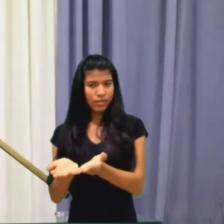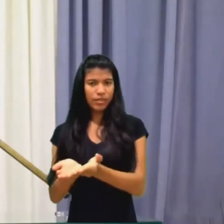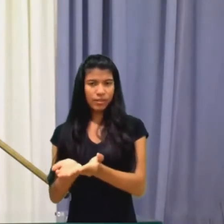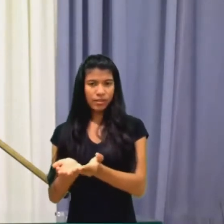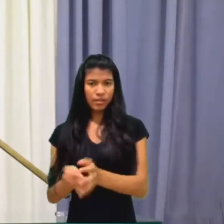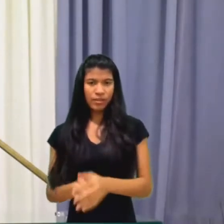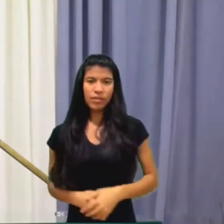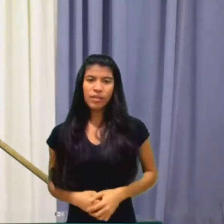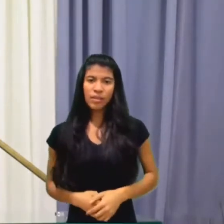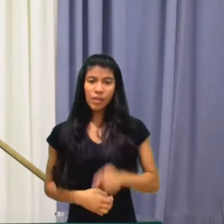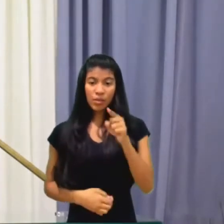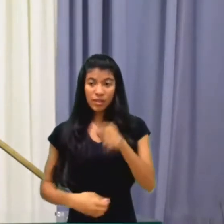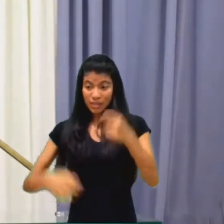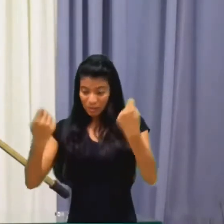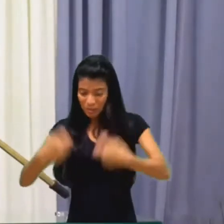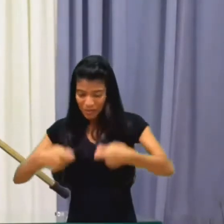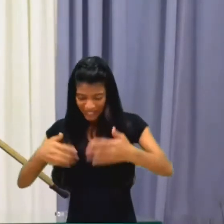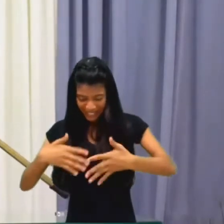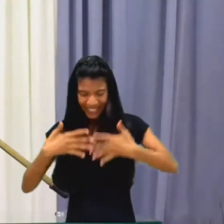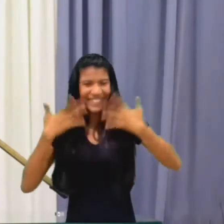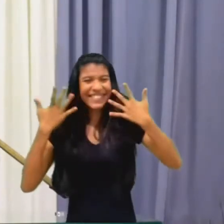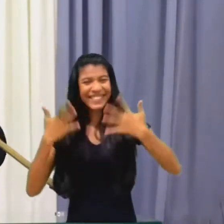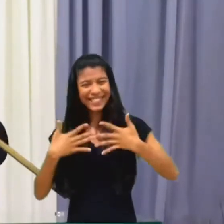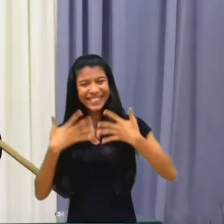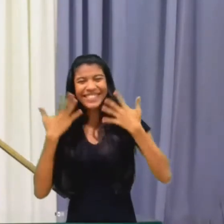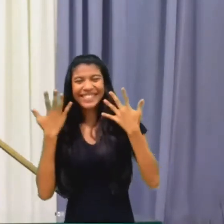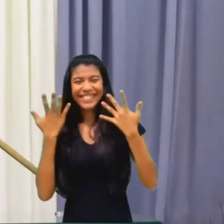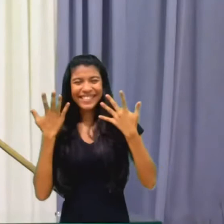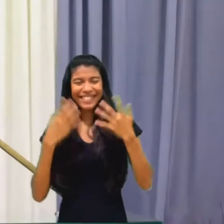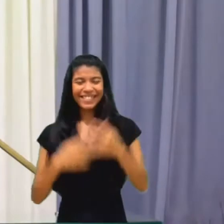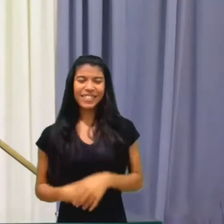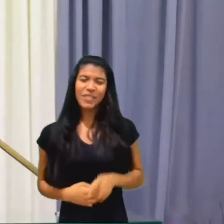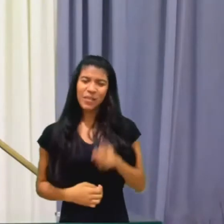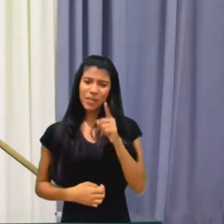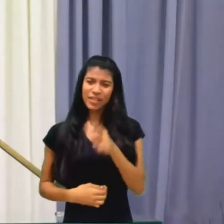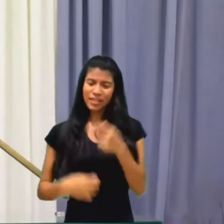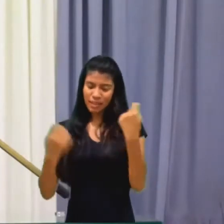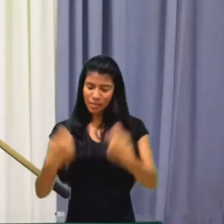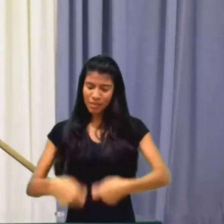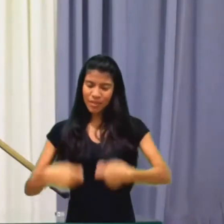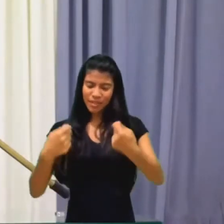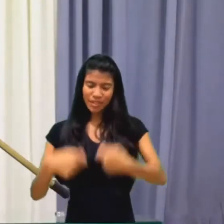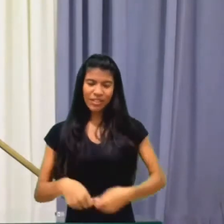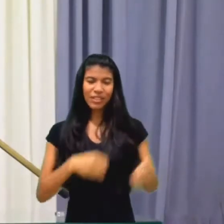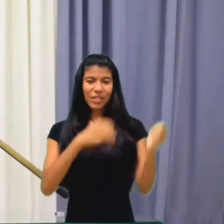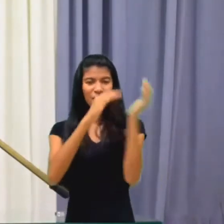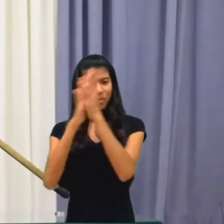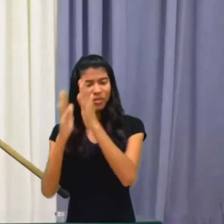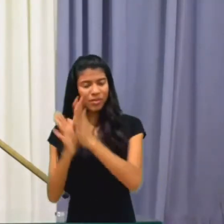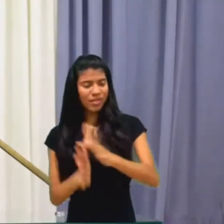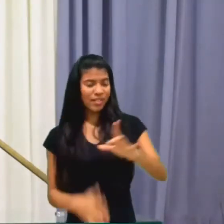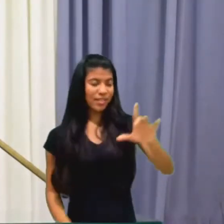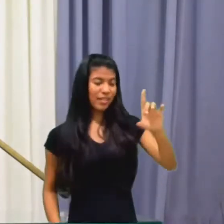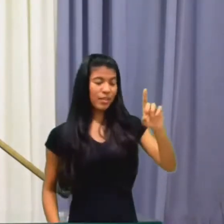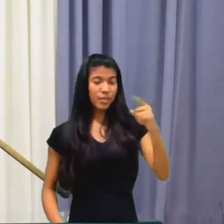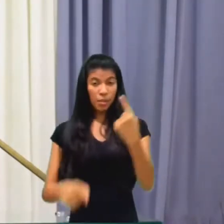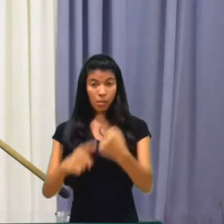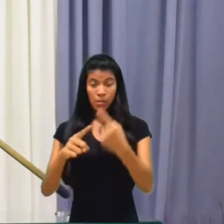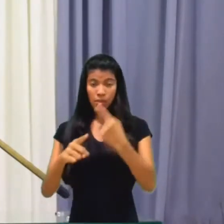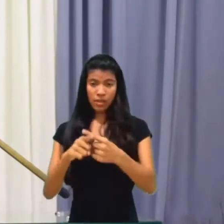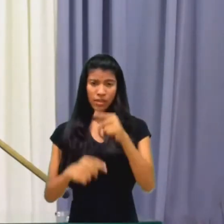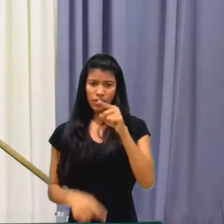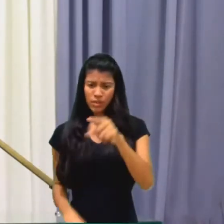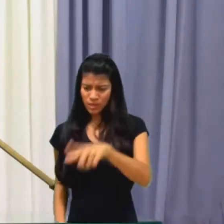Você deve se alegrar por isso. Você deve bendizer a Deus por isso, porque você foi tirado do mundo